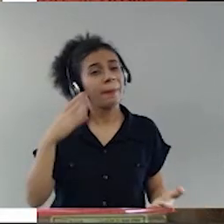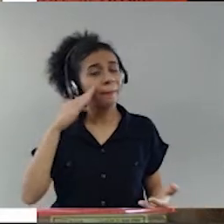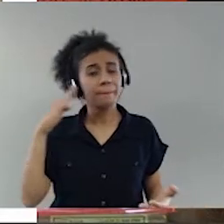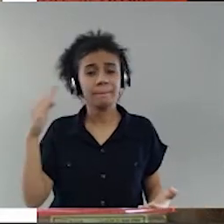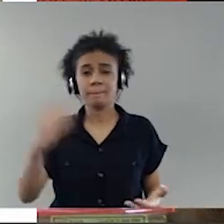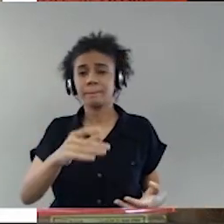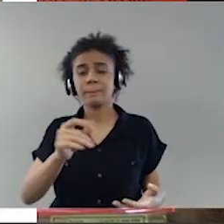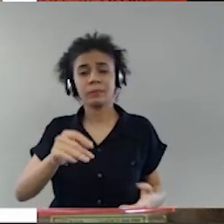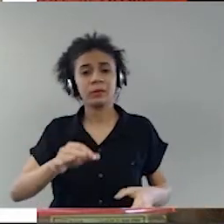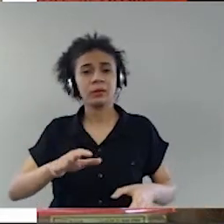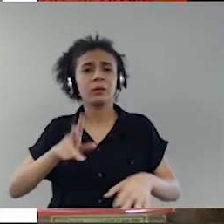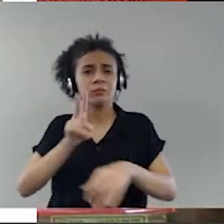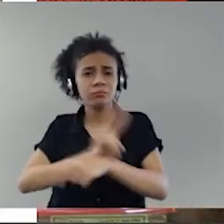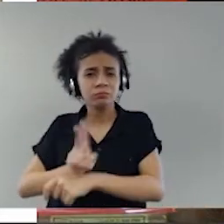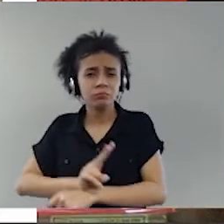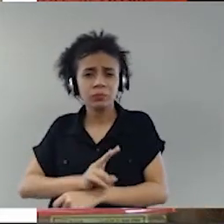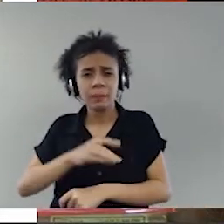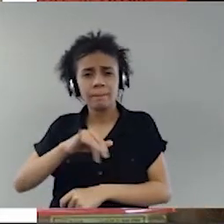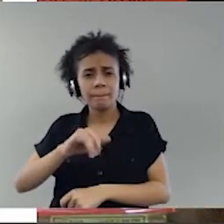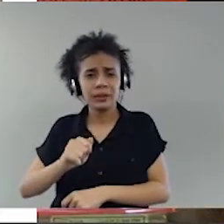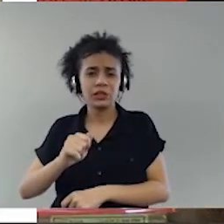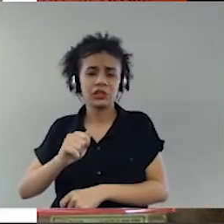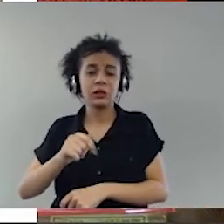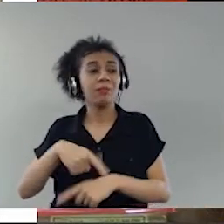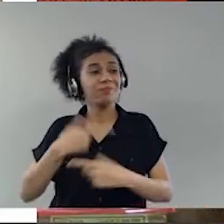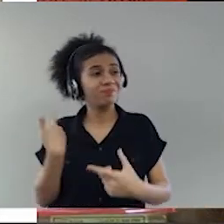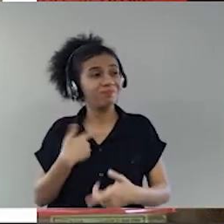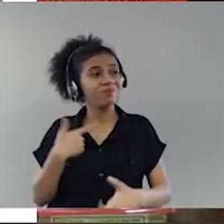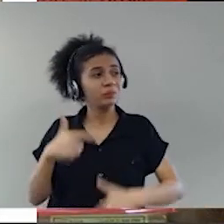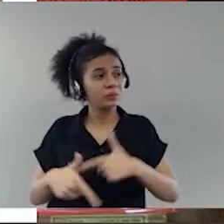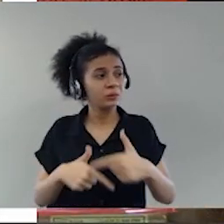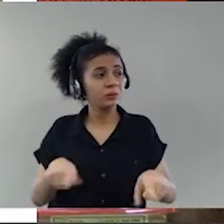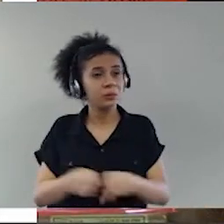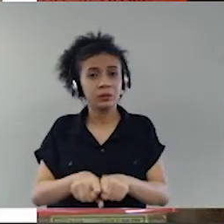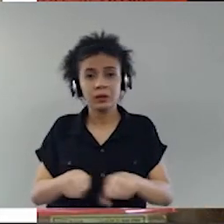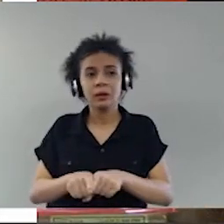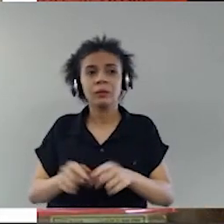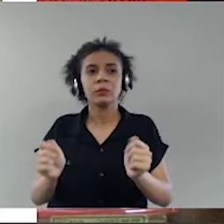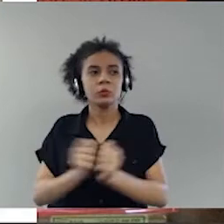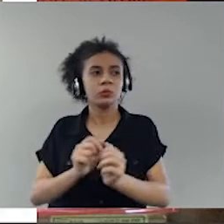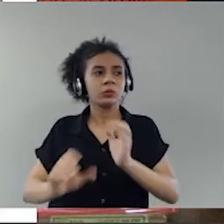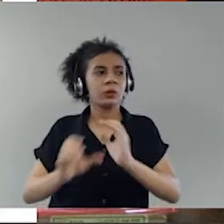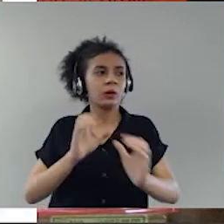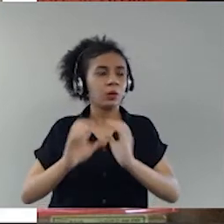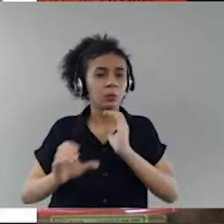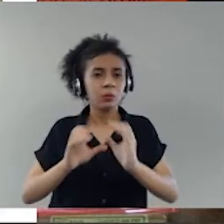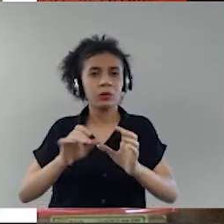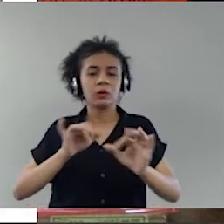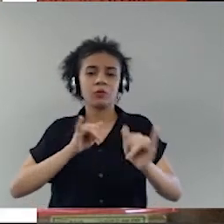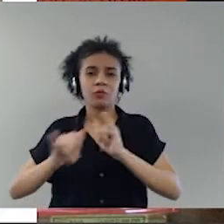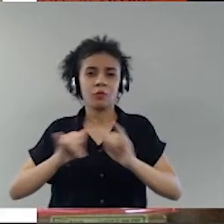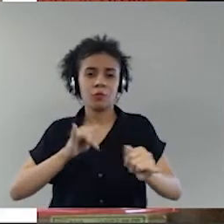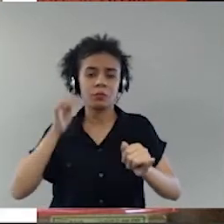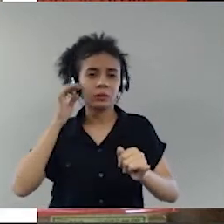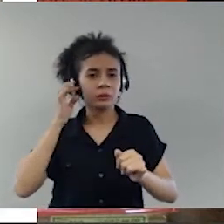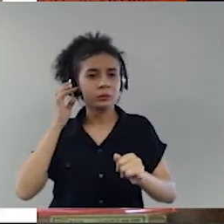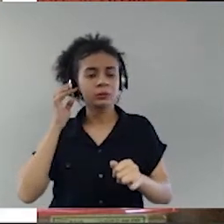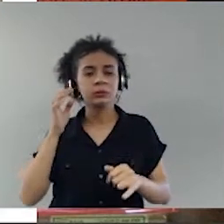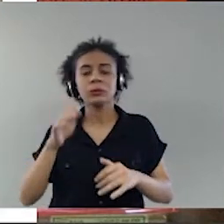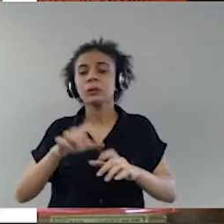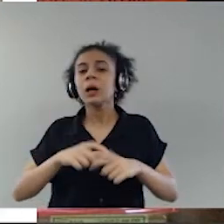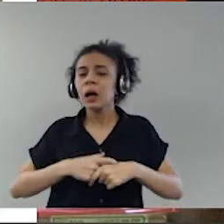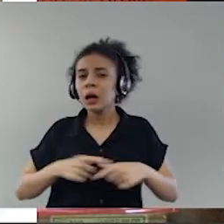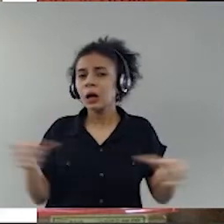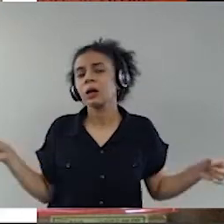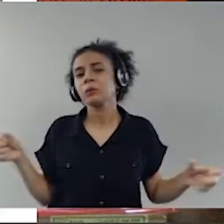fundamental o monitoramento de mídia e a gente precisa trabalhar com a mídia, com a comunicação, com informações